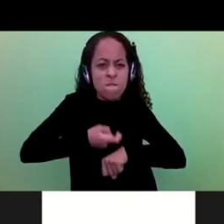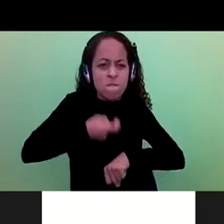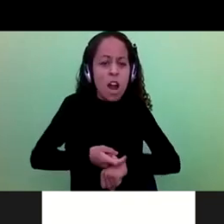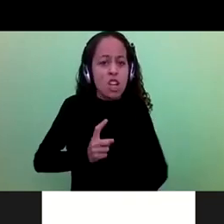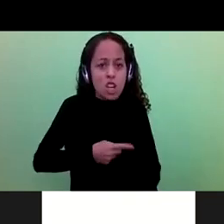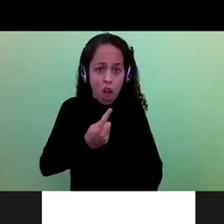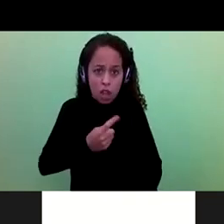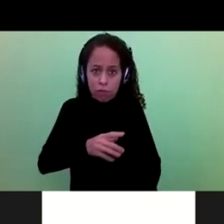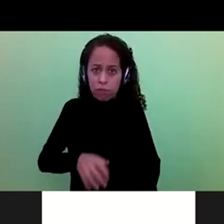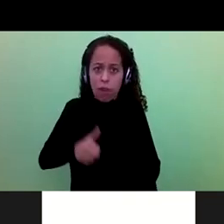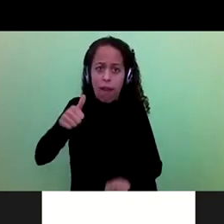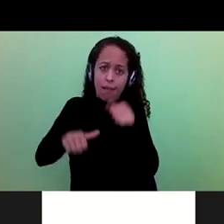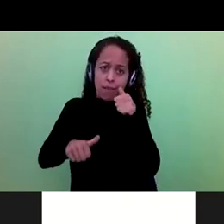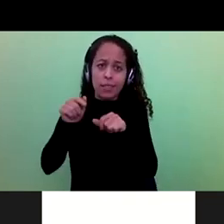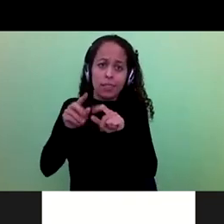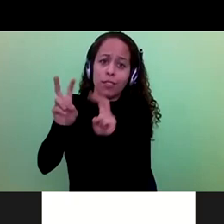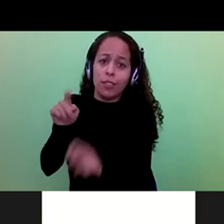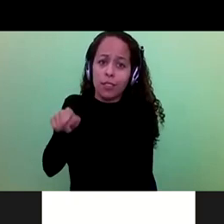criticarmos isso, criticarmos esse lugar,